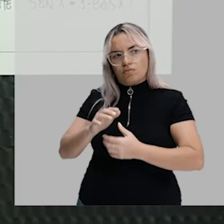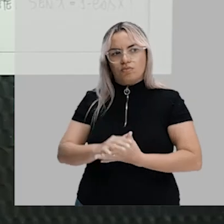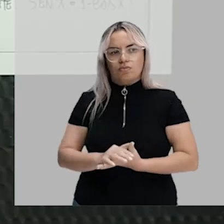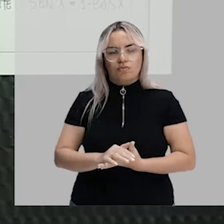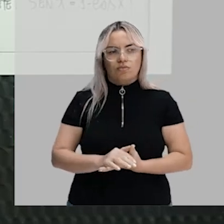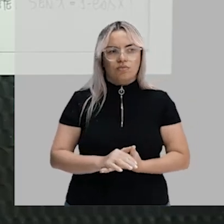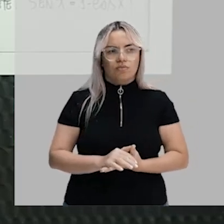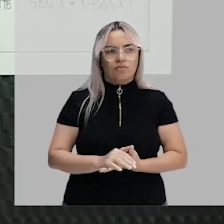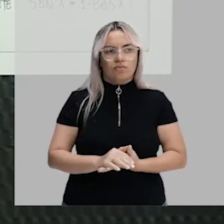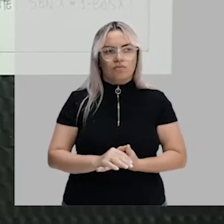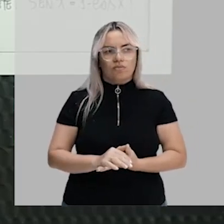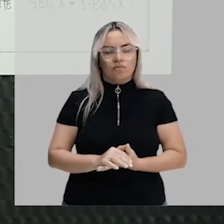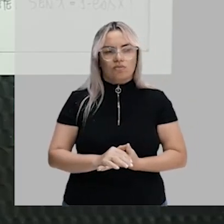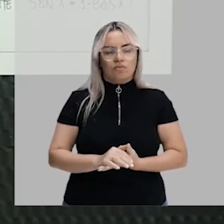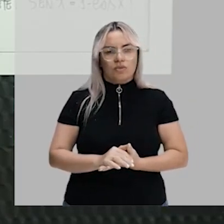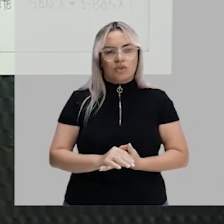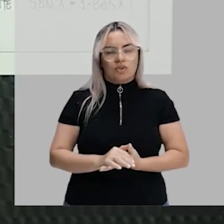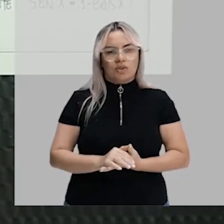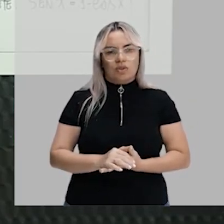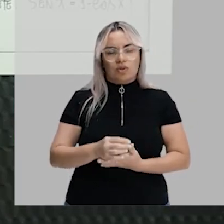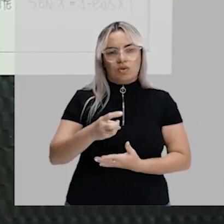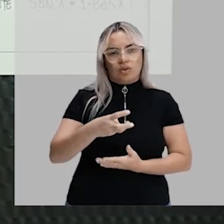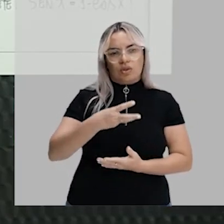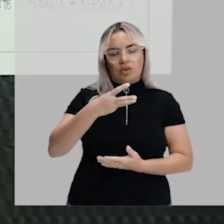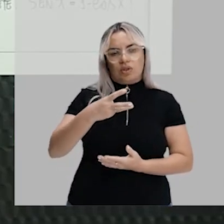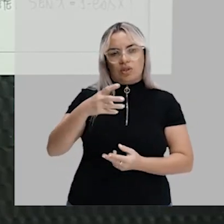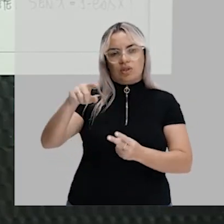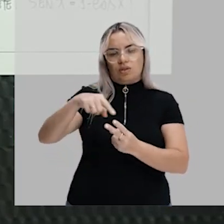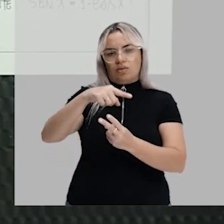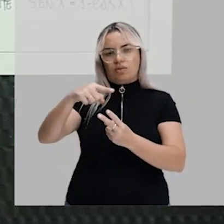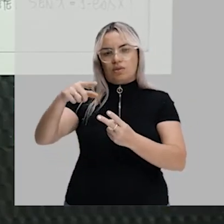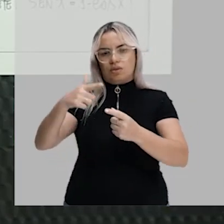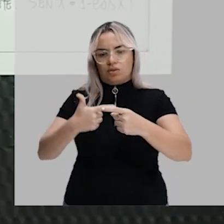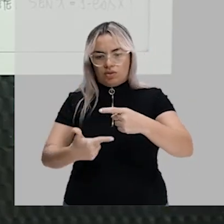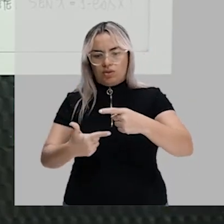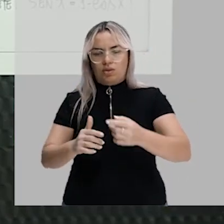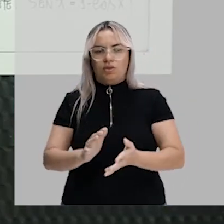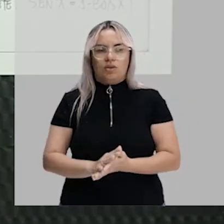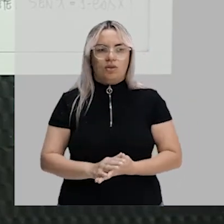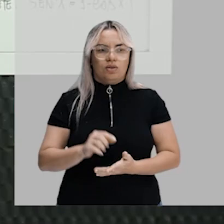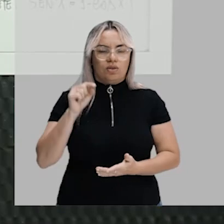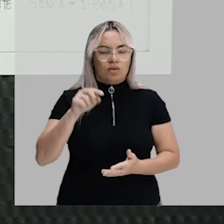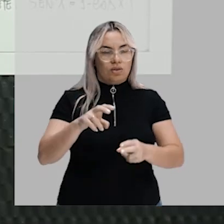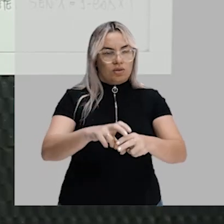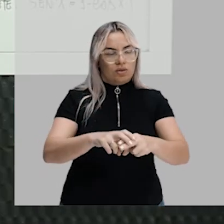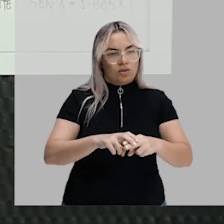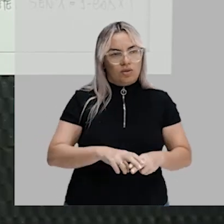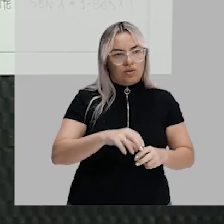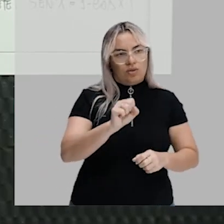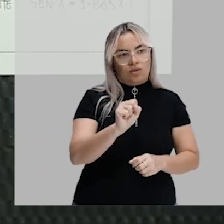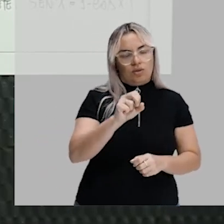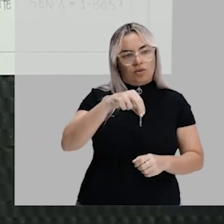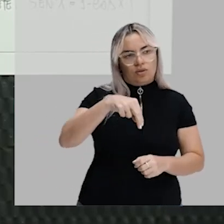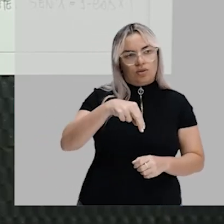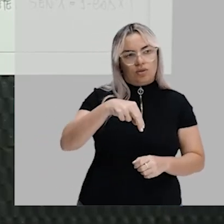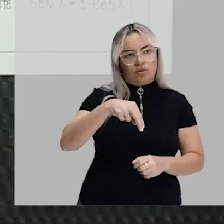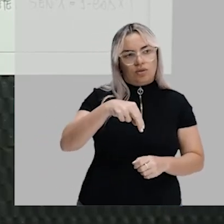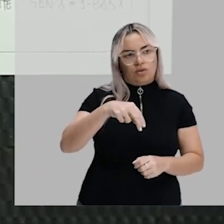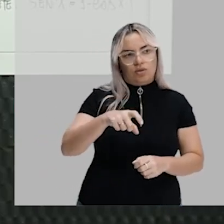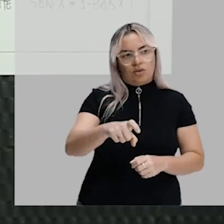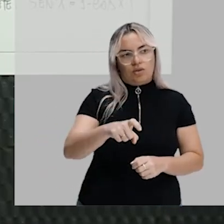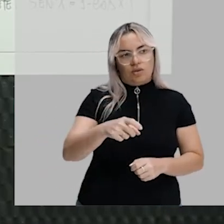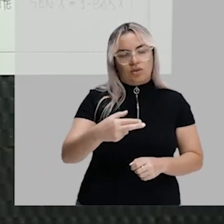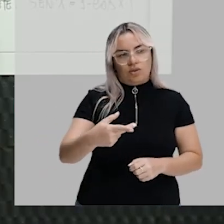o 3 pi so 2 Então você tem que o seno de x seno de x = 1